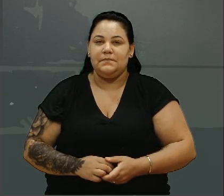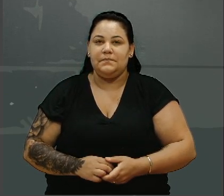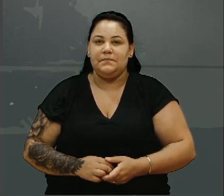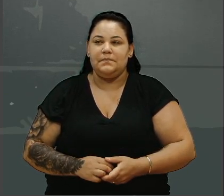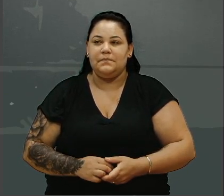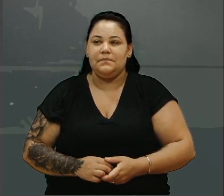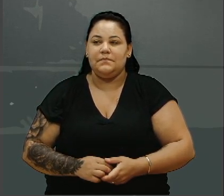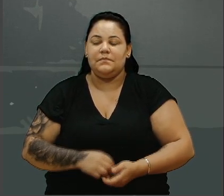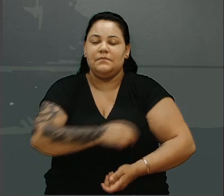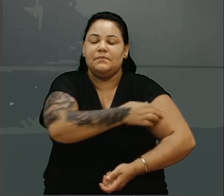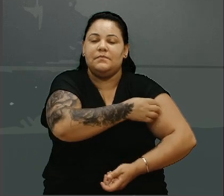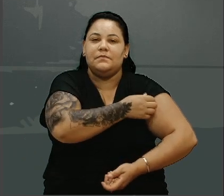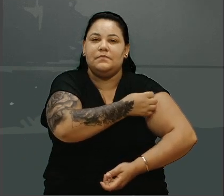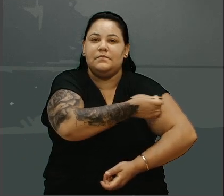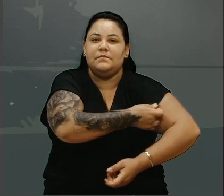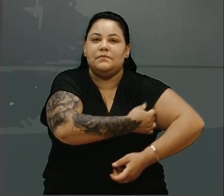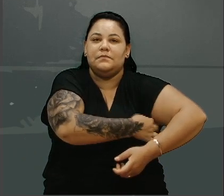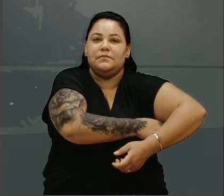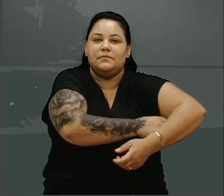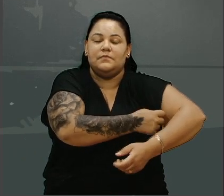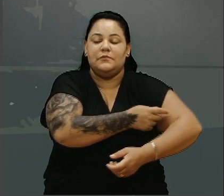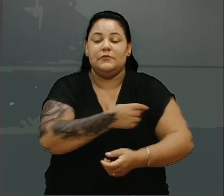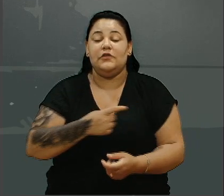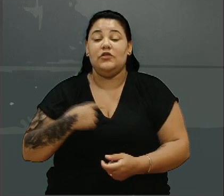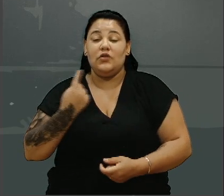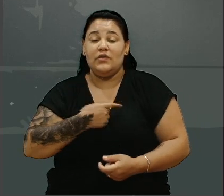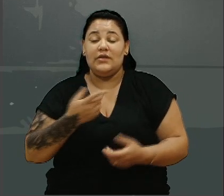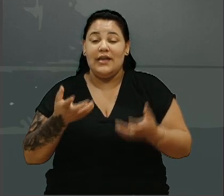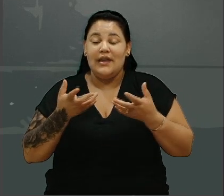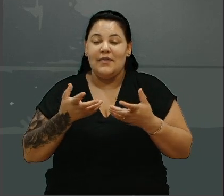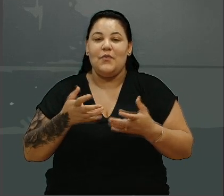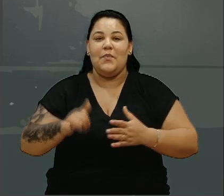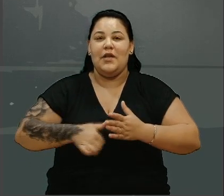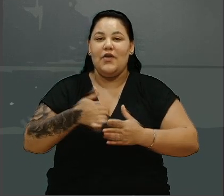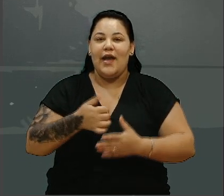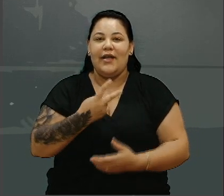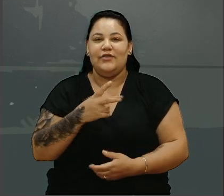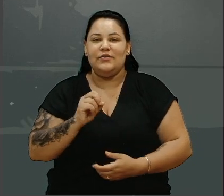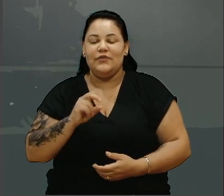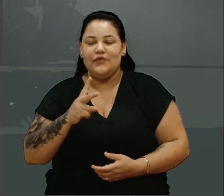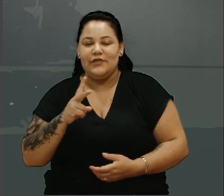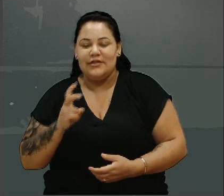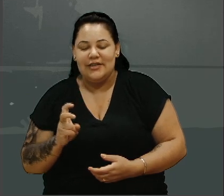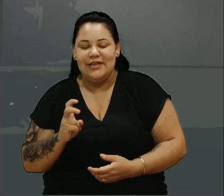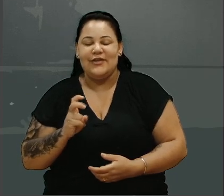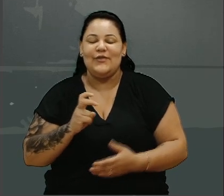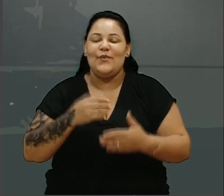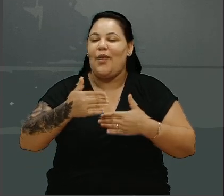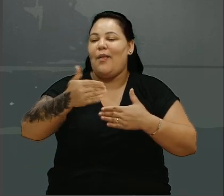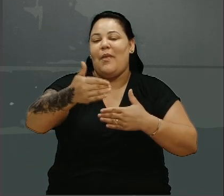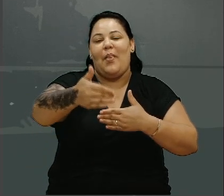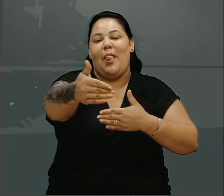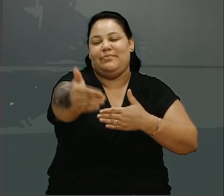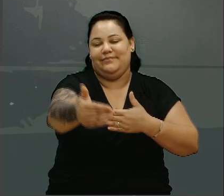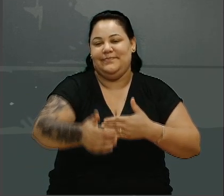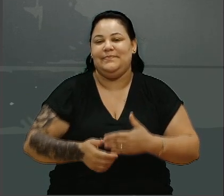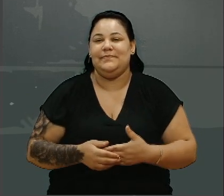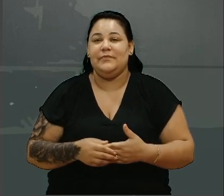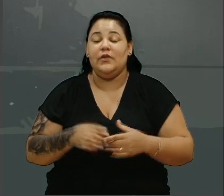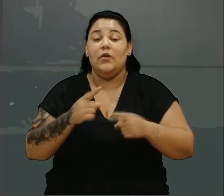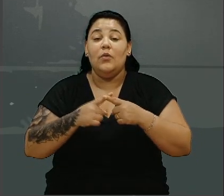que nós queremos ampliar não só 2025, 2026, 27, 28, 29, 30 e aí vai.